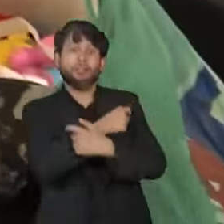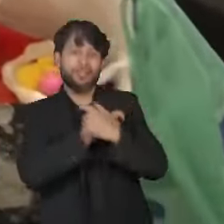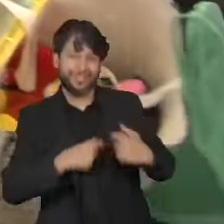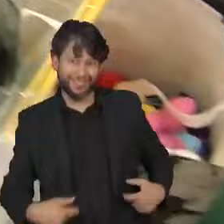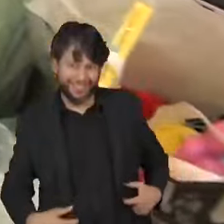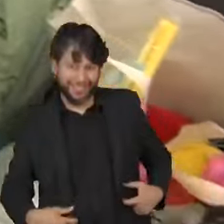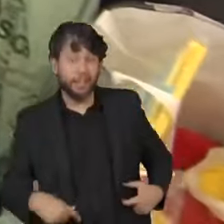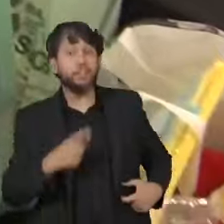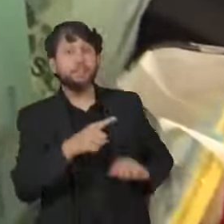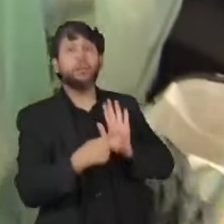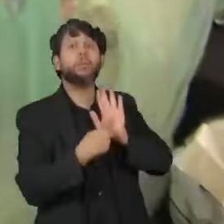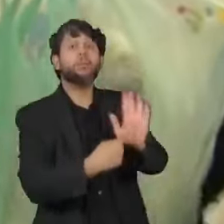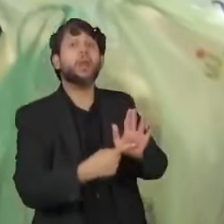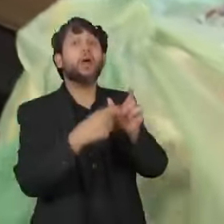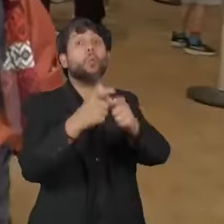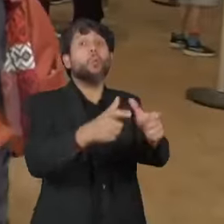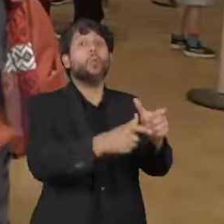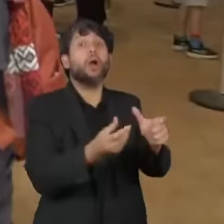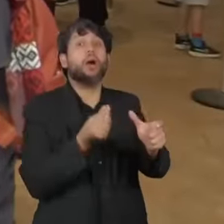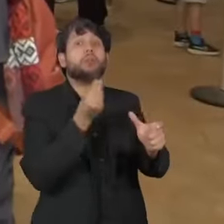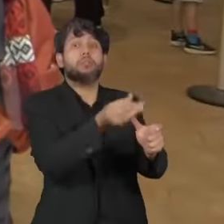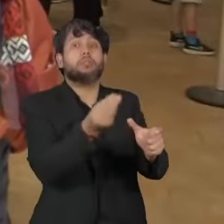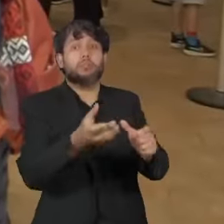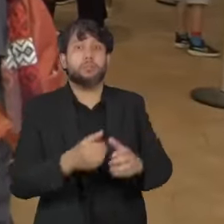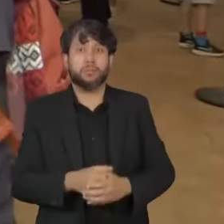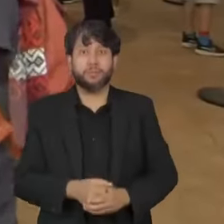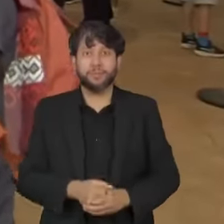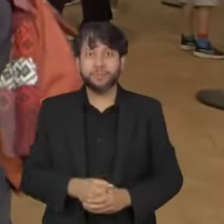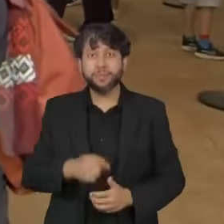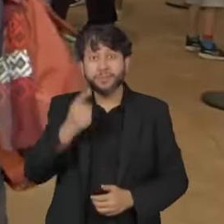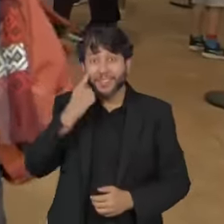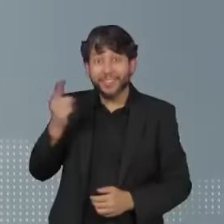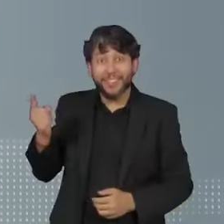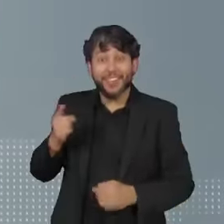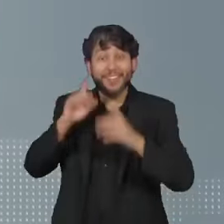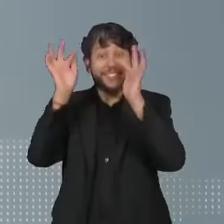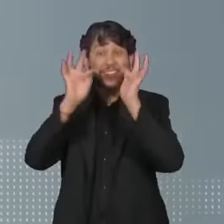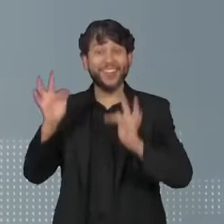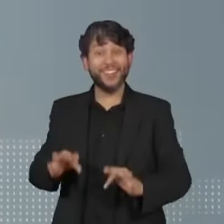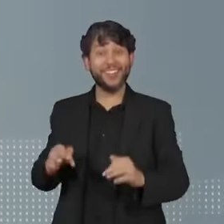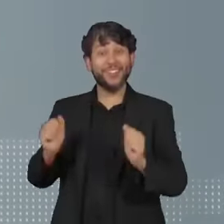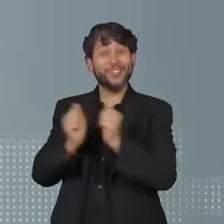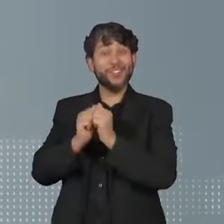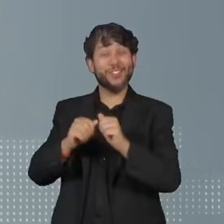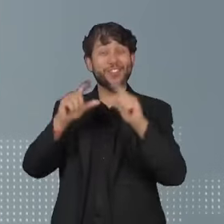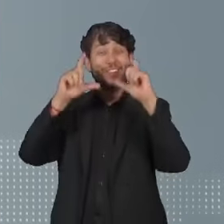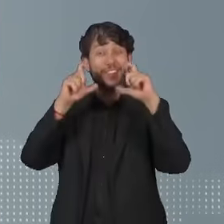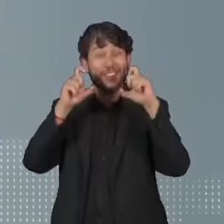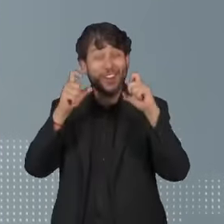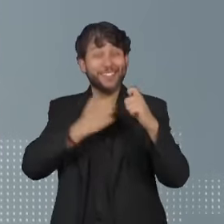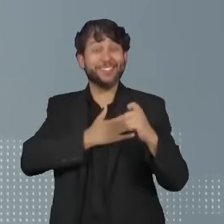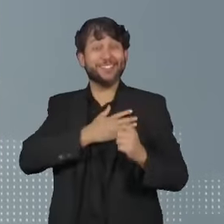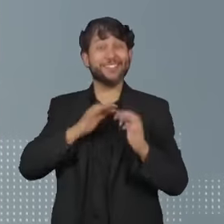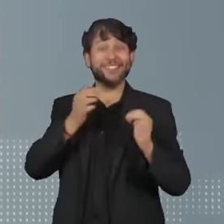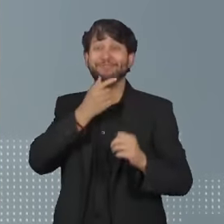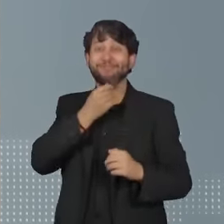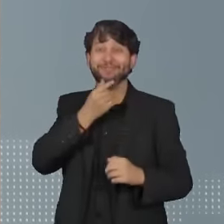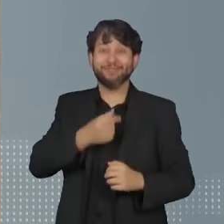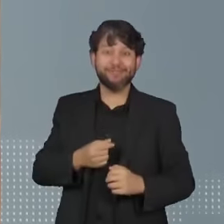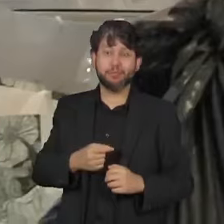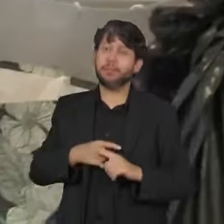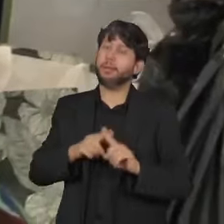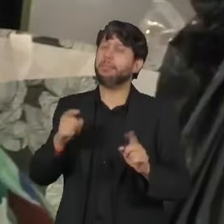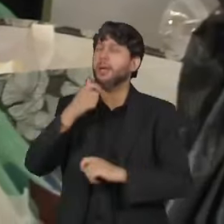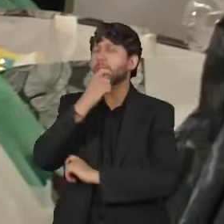a definição dos locais de entrega. O Yuri olha feliz para a foto que tirou com os personagens do Quintal da Cultura, mas